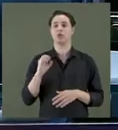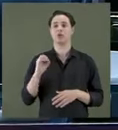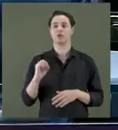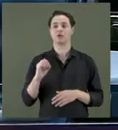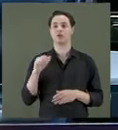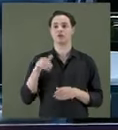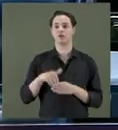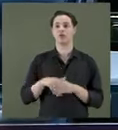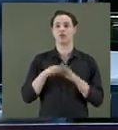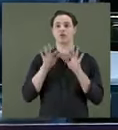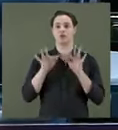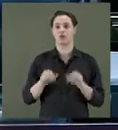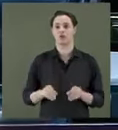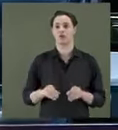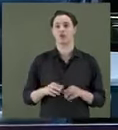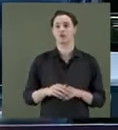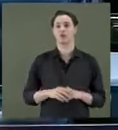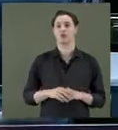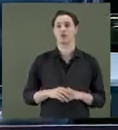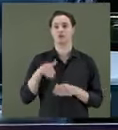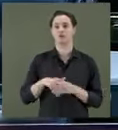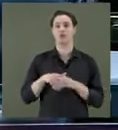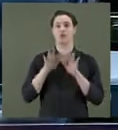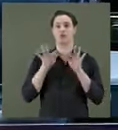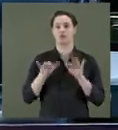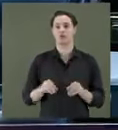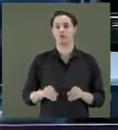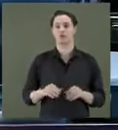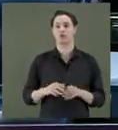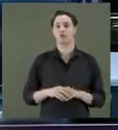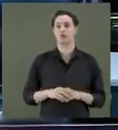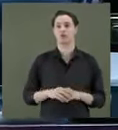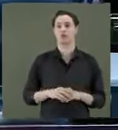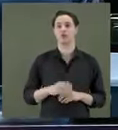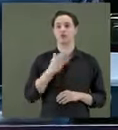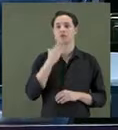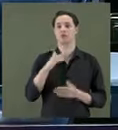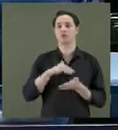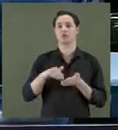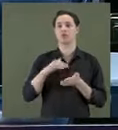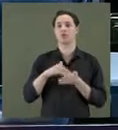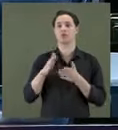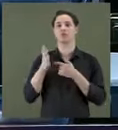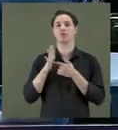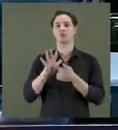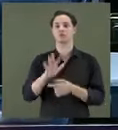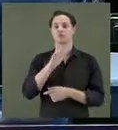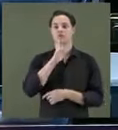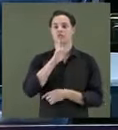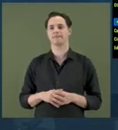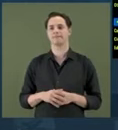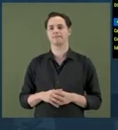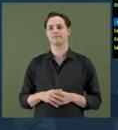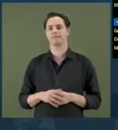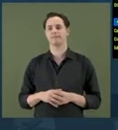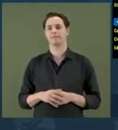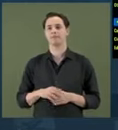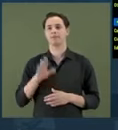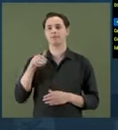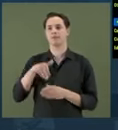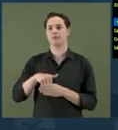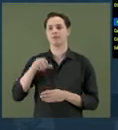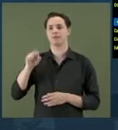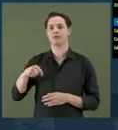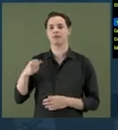Já temos 80 votantes e está encerrada a votação. Determino a Secretaria-Geral da Mesa que mostre no painel o resultado. Votaram